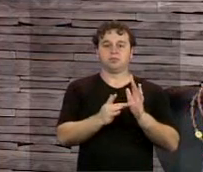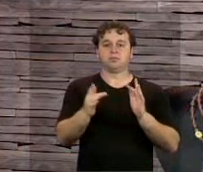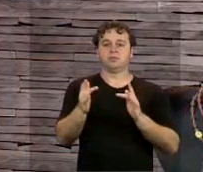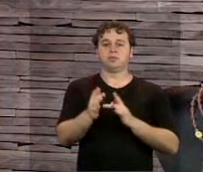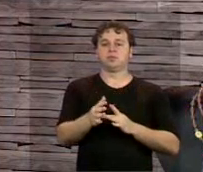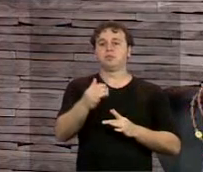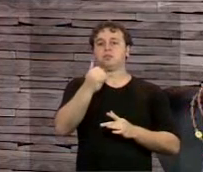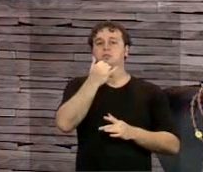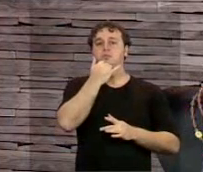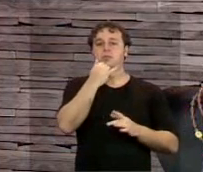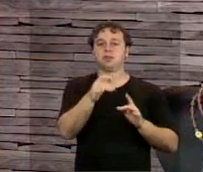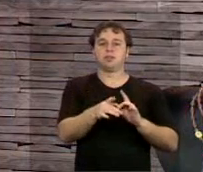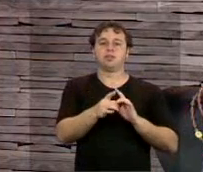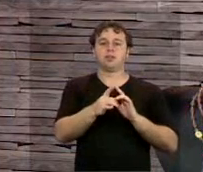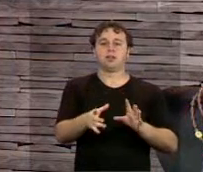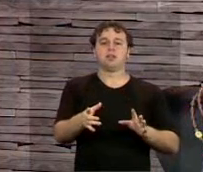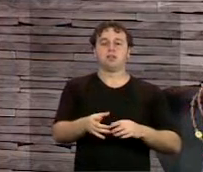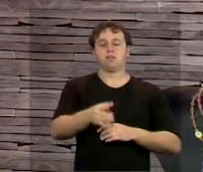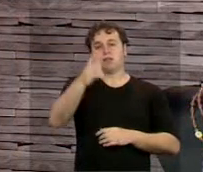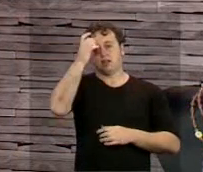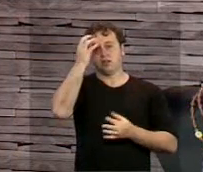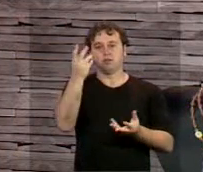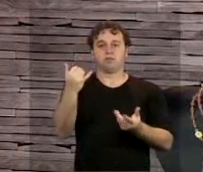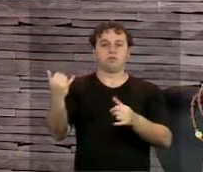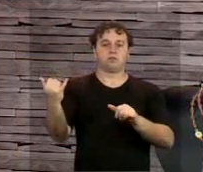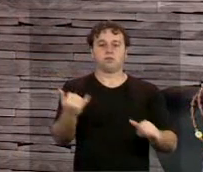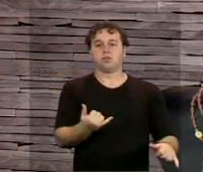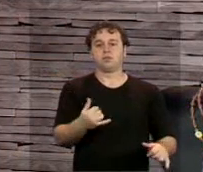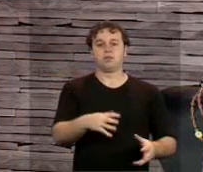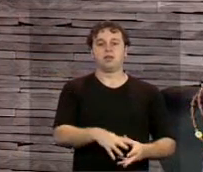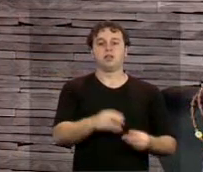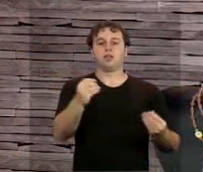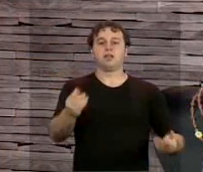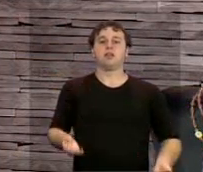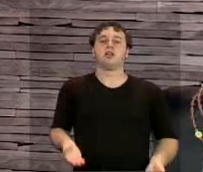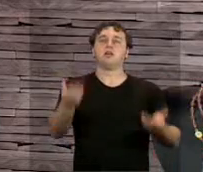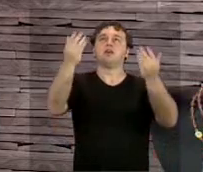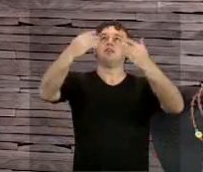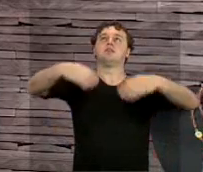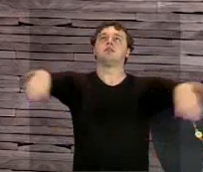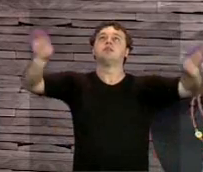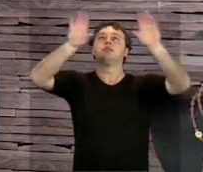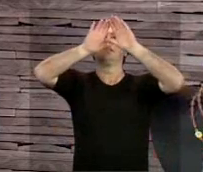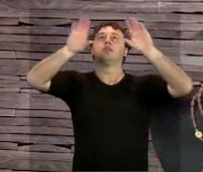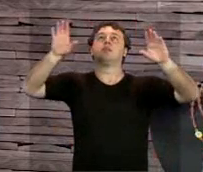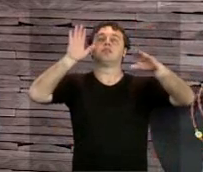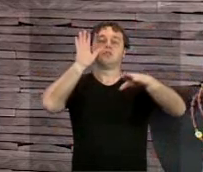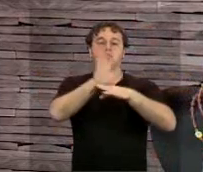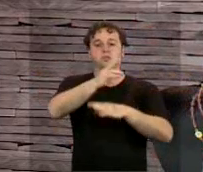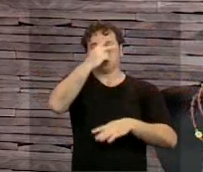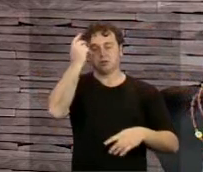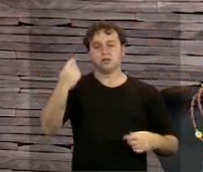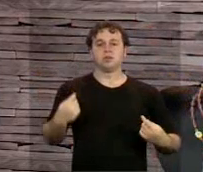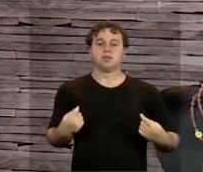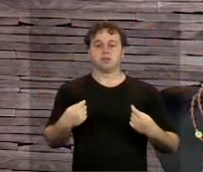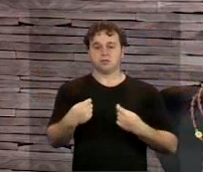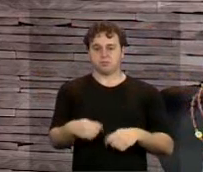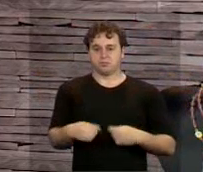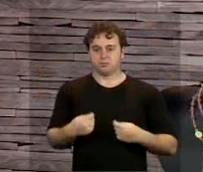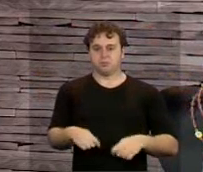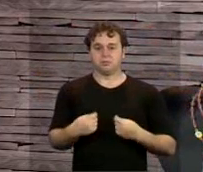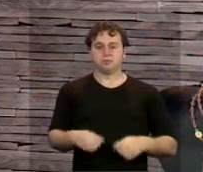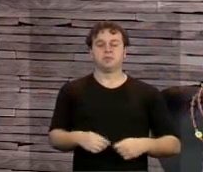Amém. Ó meu Jesus, perdoai-nos, livrai-nos do fogo do inferno, levai as almas todas para o céu e